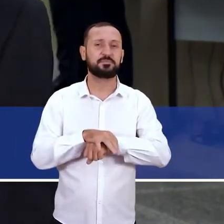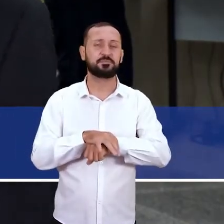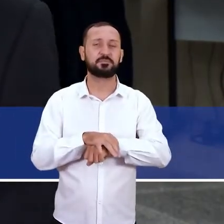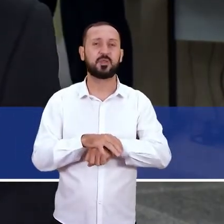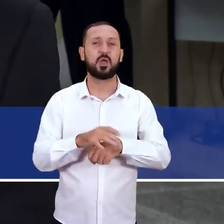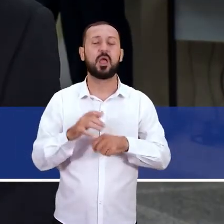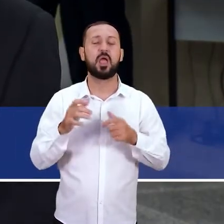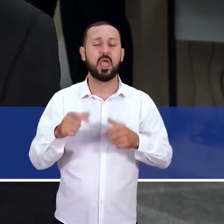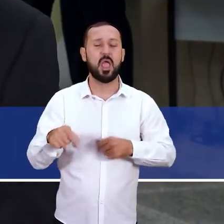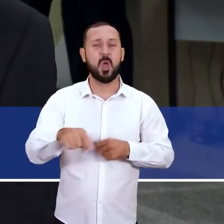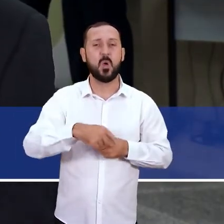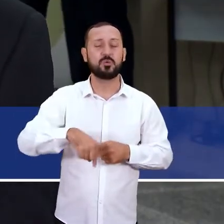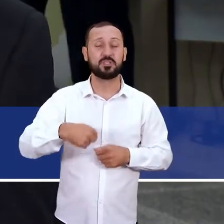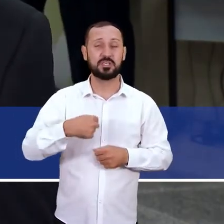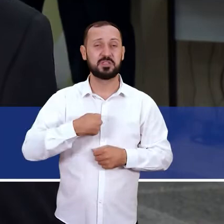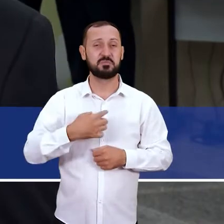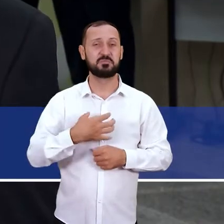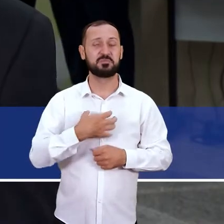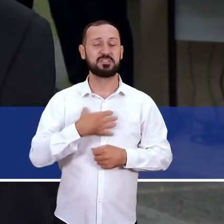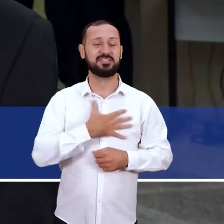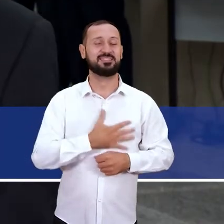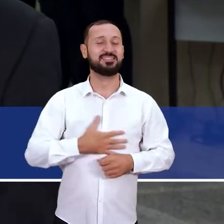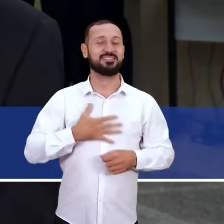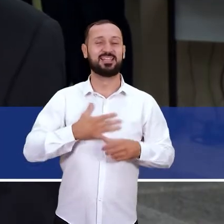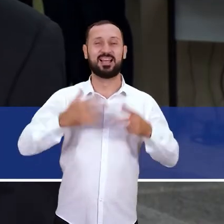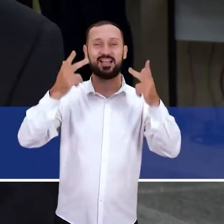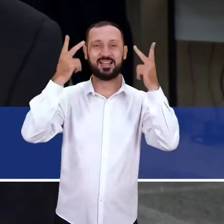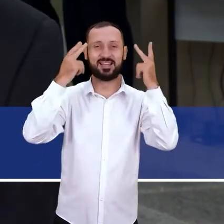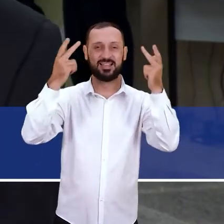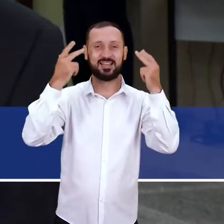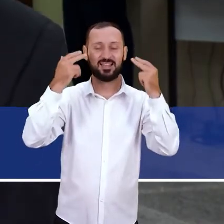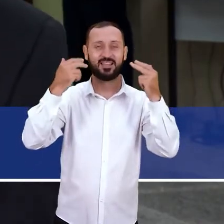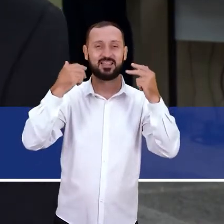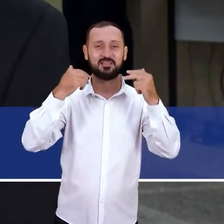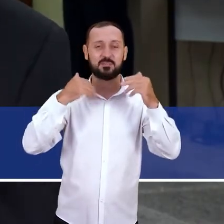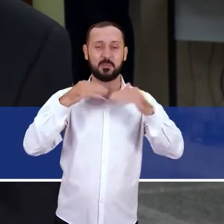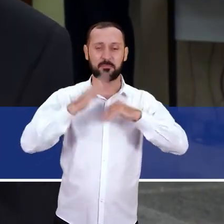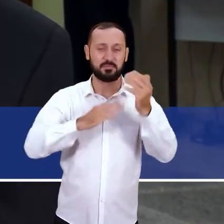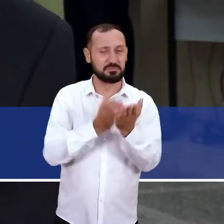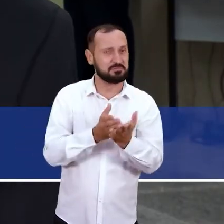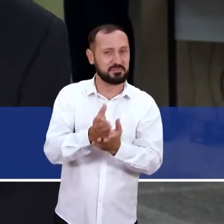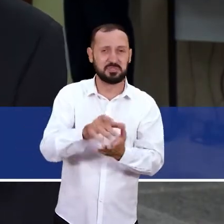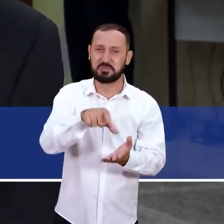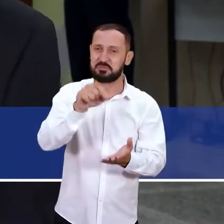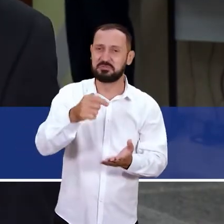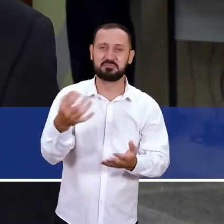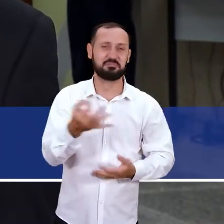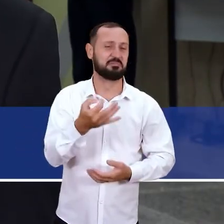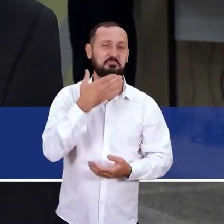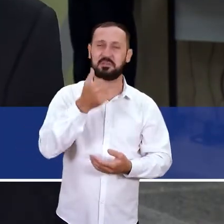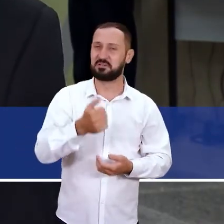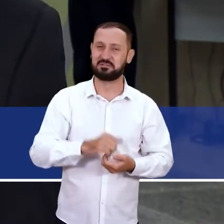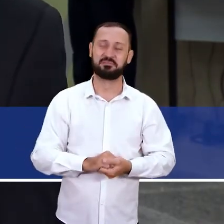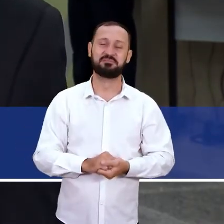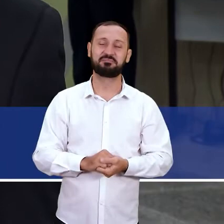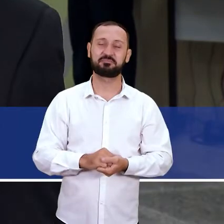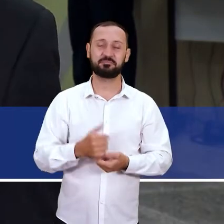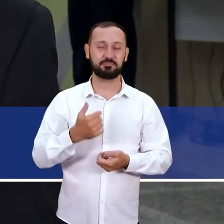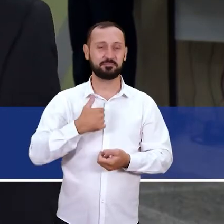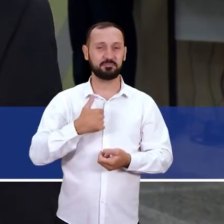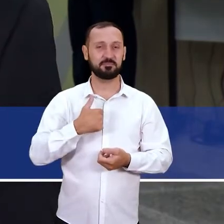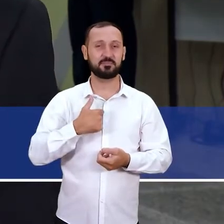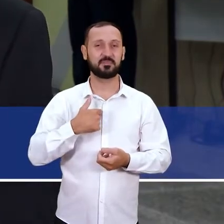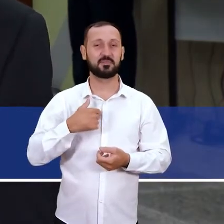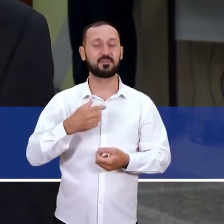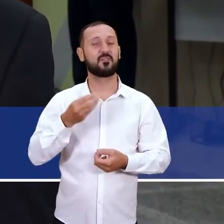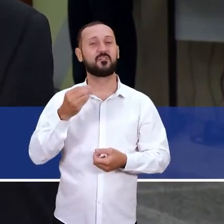pública é onde eu me sinto bem, me sinto à vontade e a carreira não poderia ter escolhido outra melhor. E a grande vantagem para